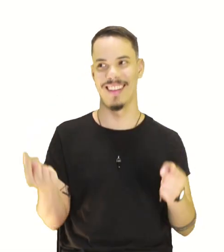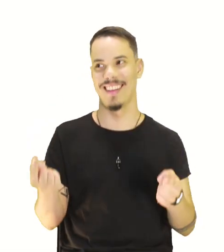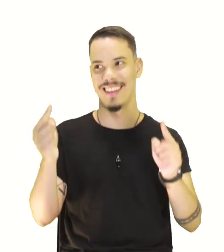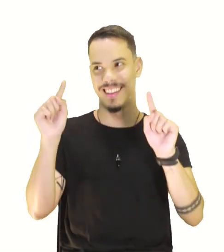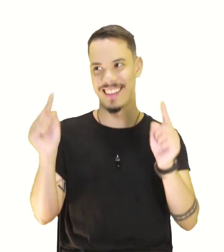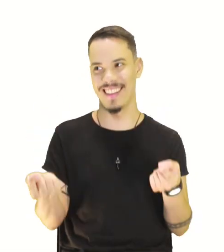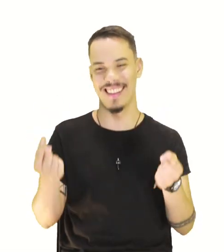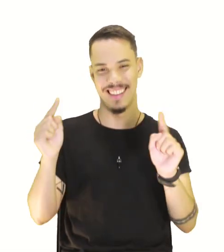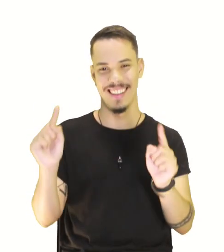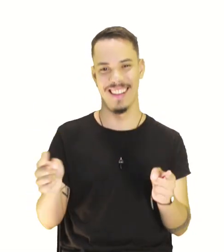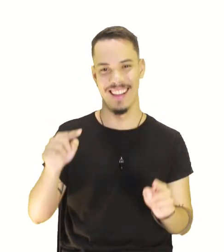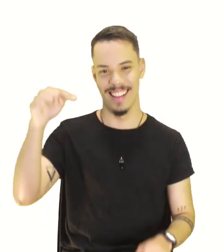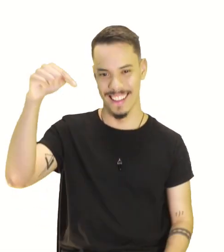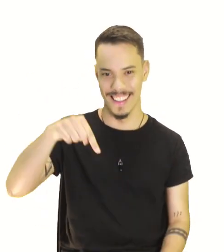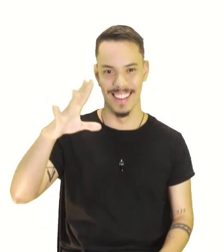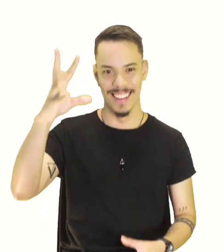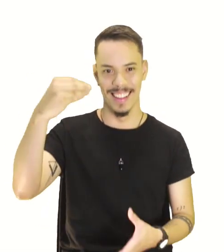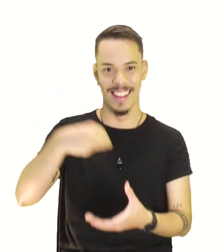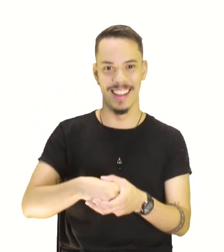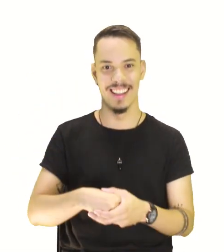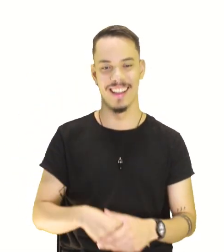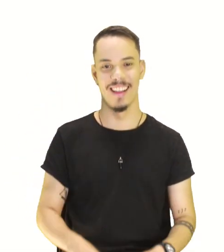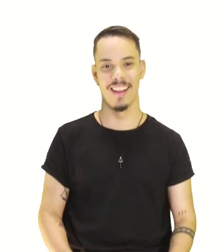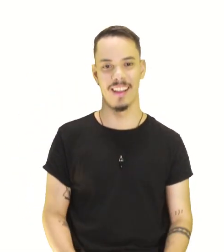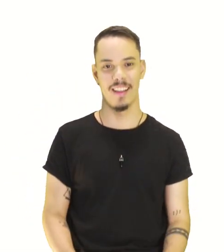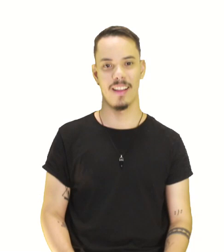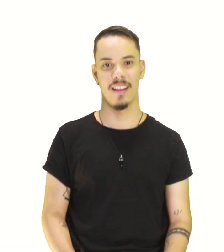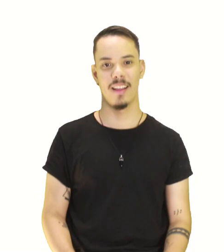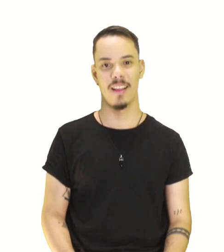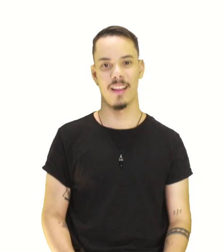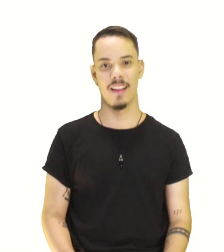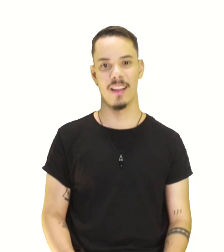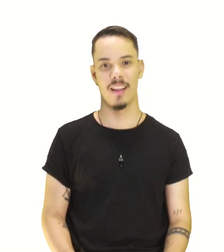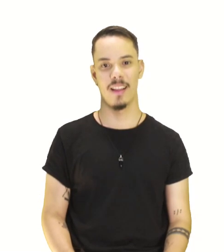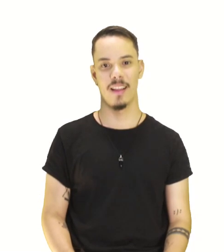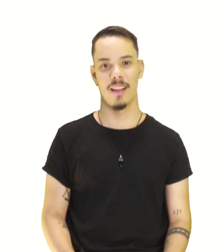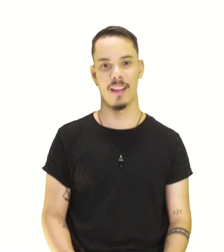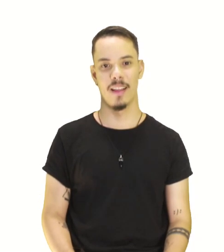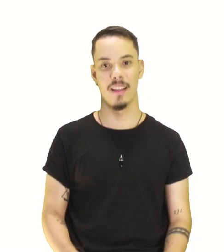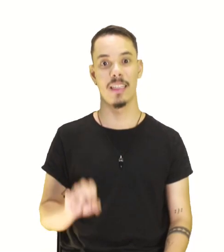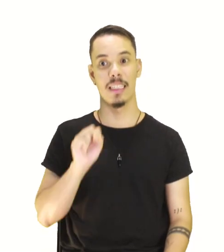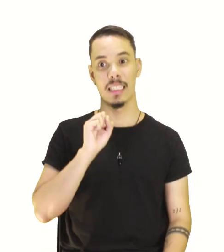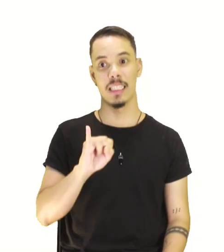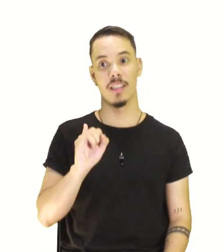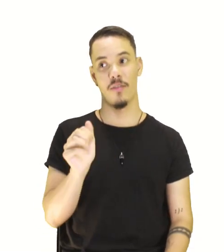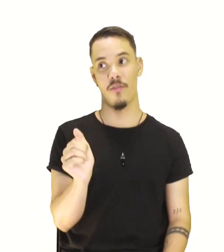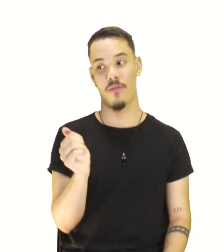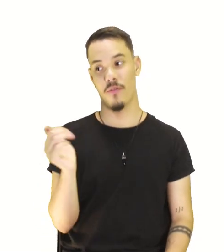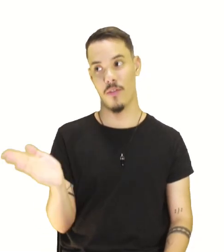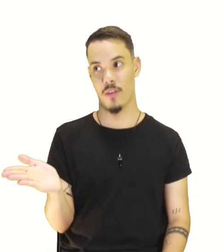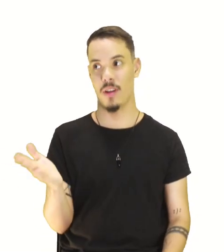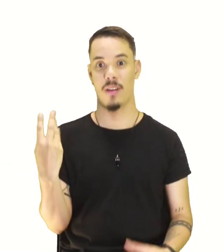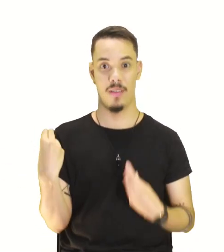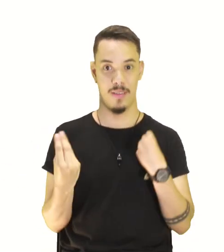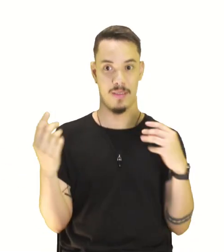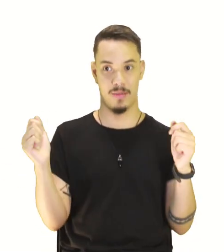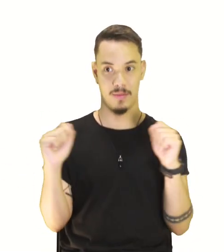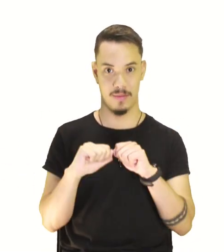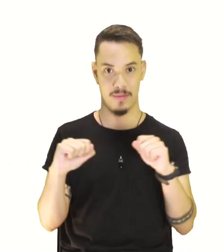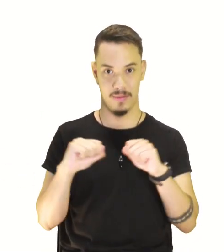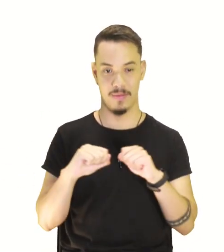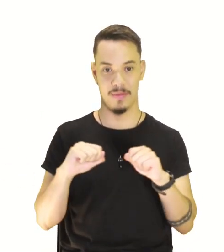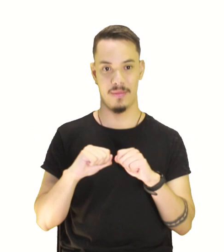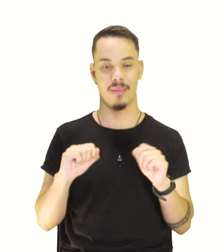outro exemplo agora. E se aparecer aqui, fora do parênteses, né? Se o número estiver fora do